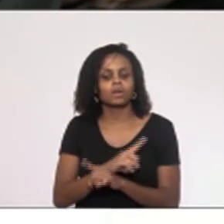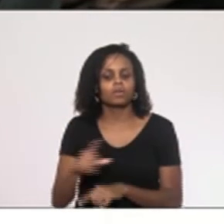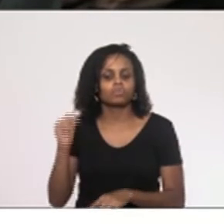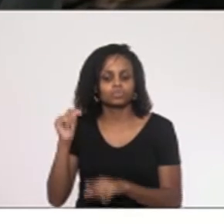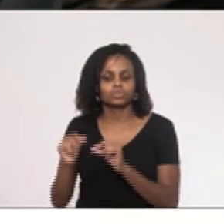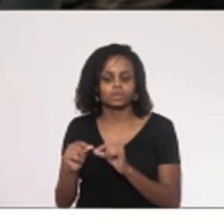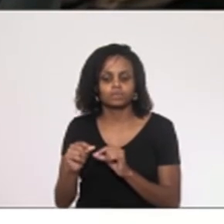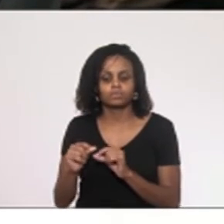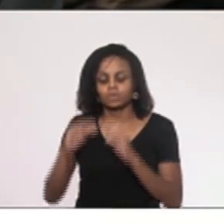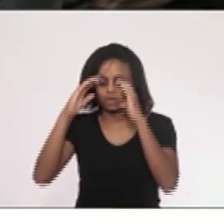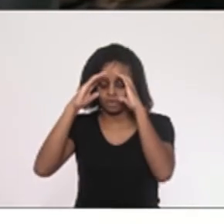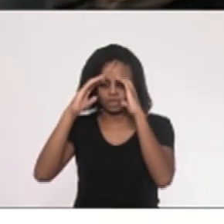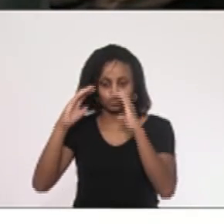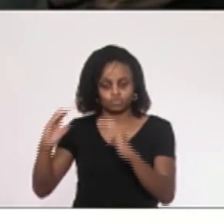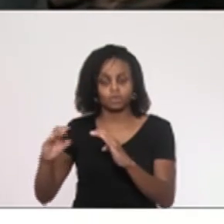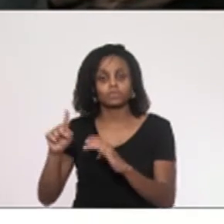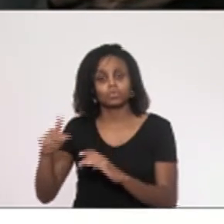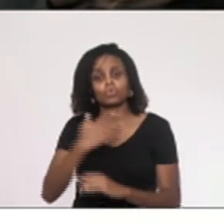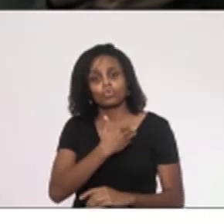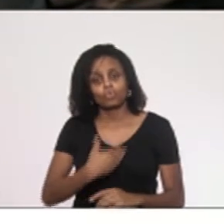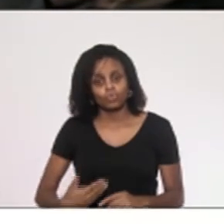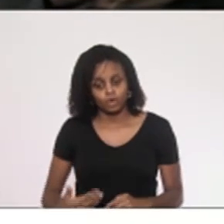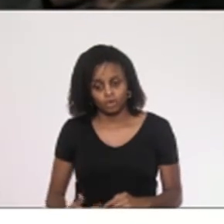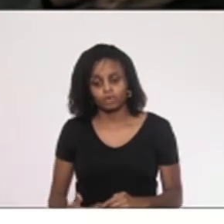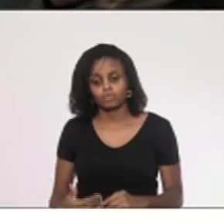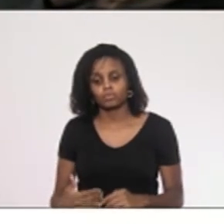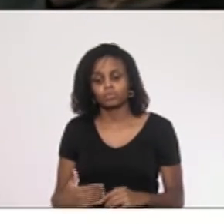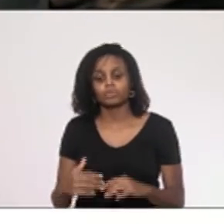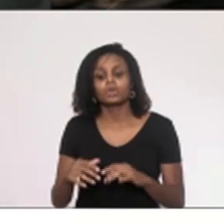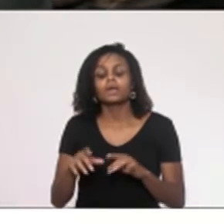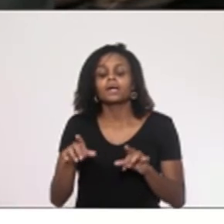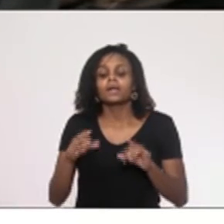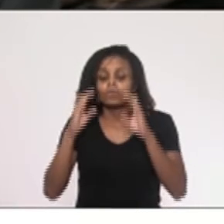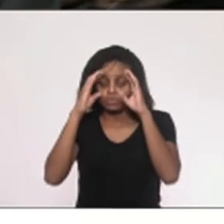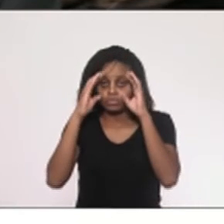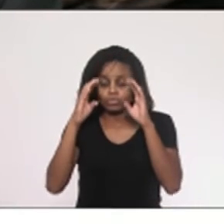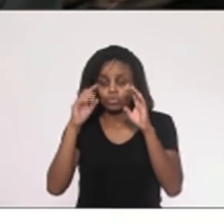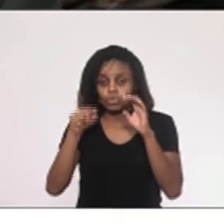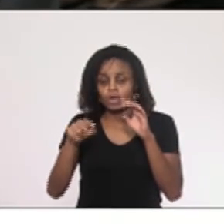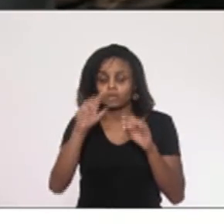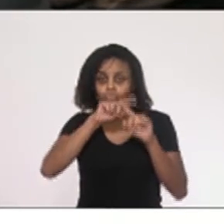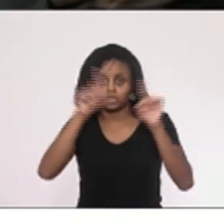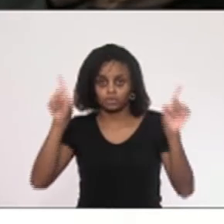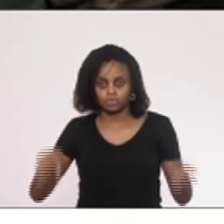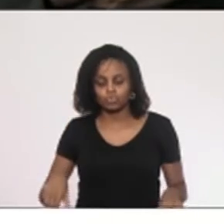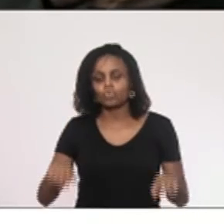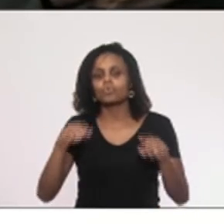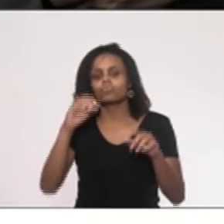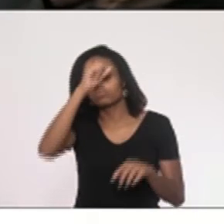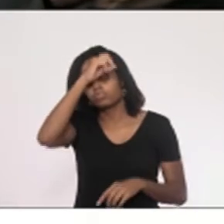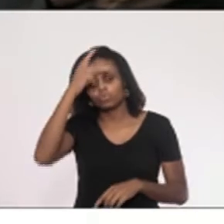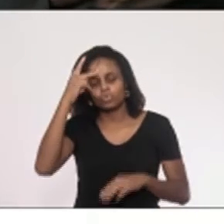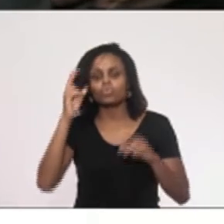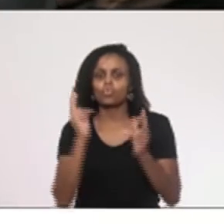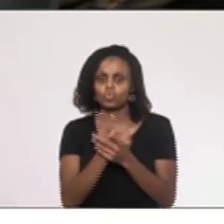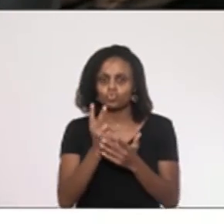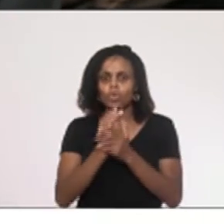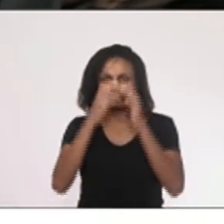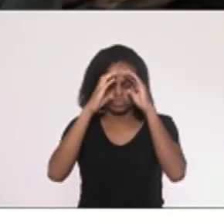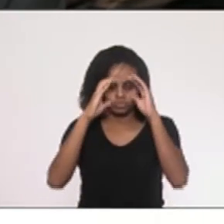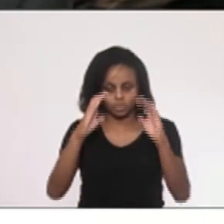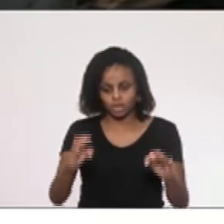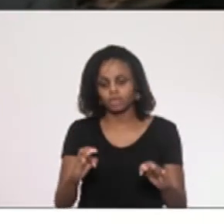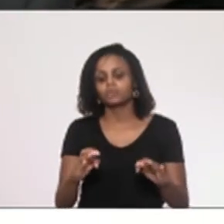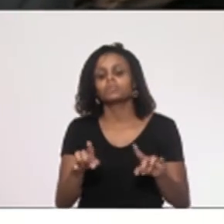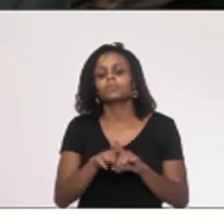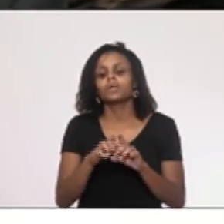Em respeito ao que está fazendo, o servidor público tem sido respeitado, vai continuar sendo respeitado, dentro do